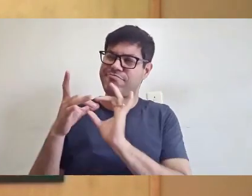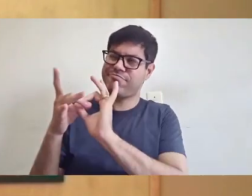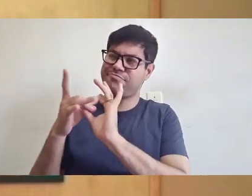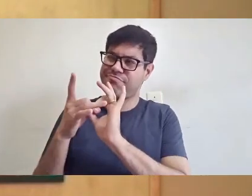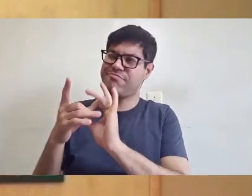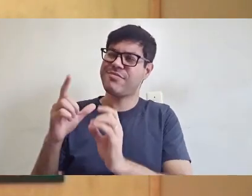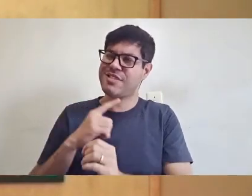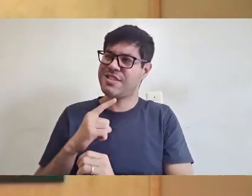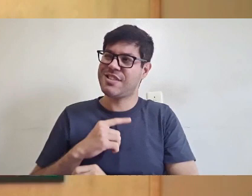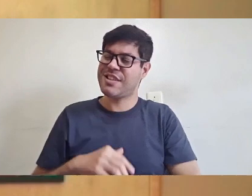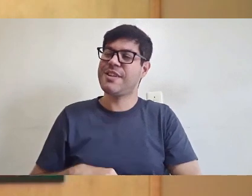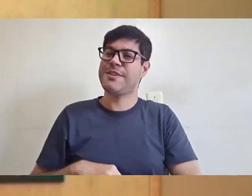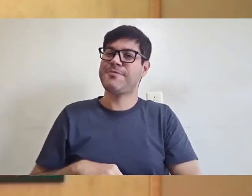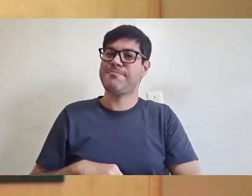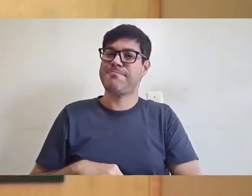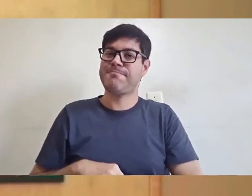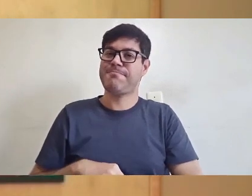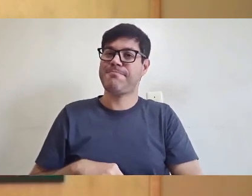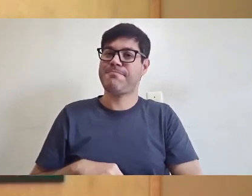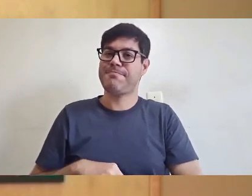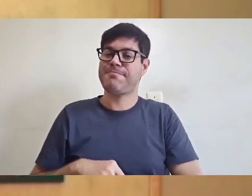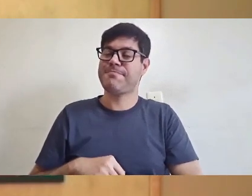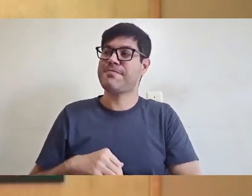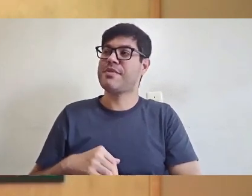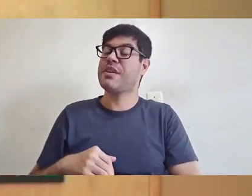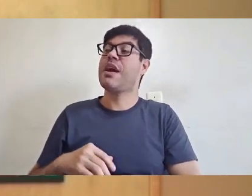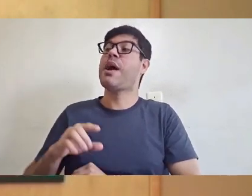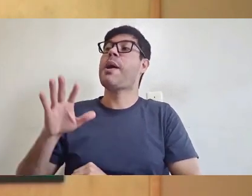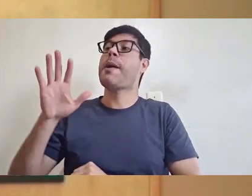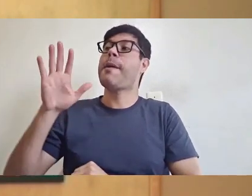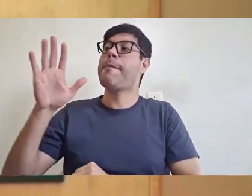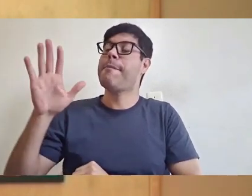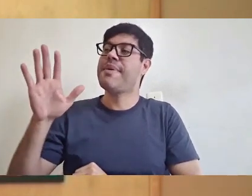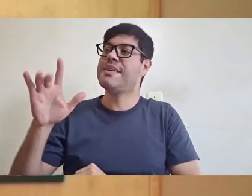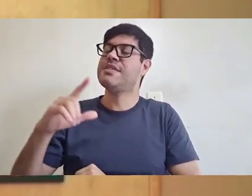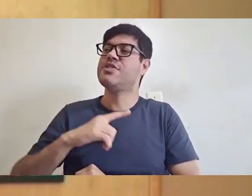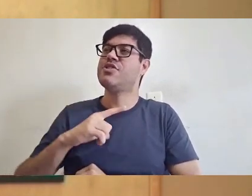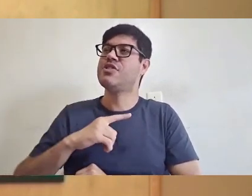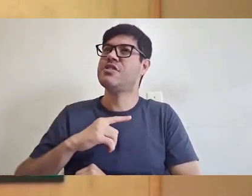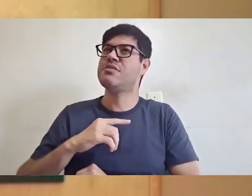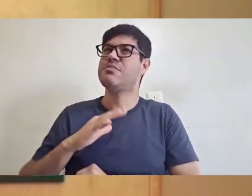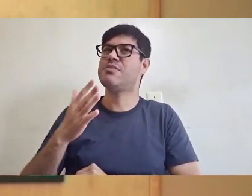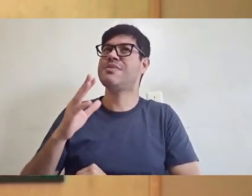Deus. Claro. Eu me lembro que a receita da cidade era 38 milhões.